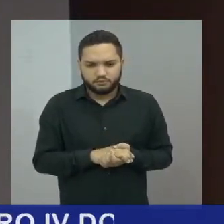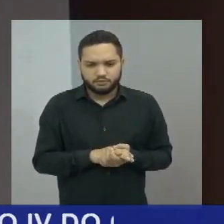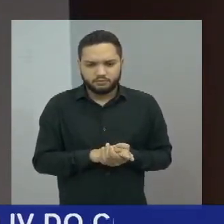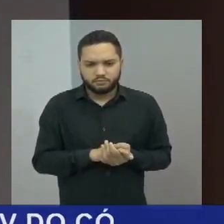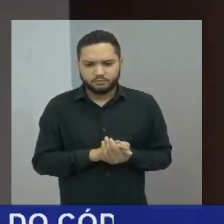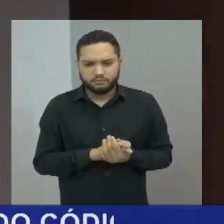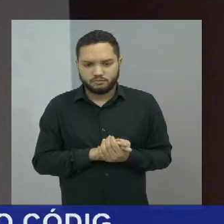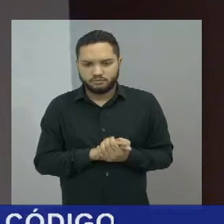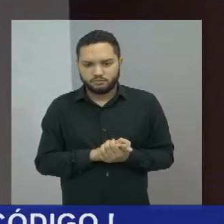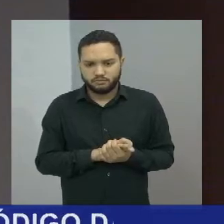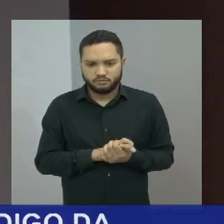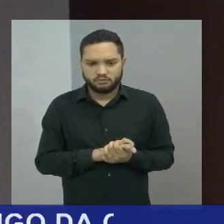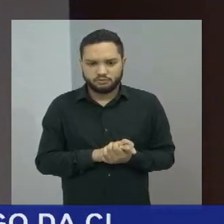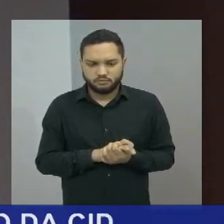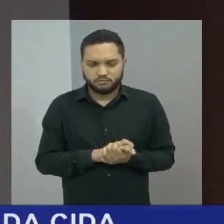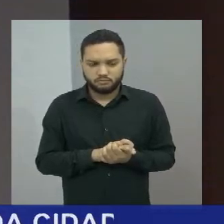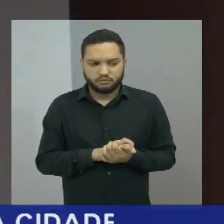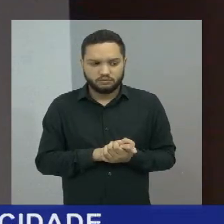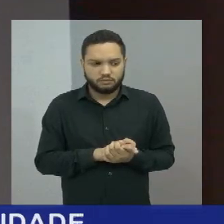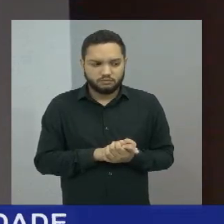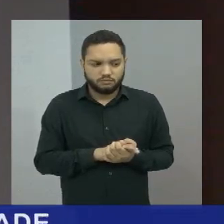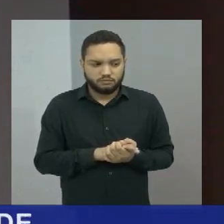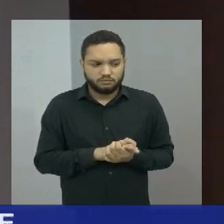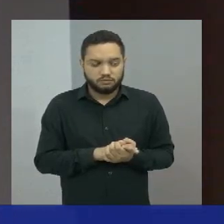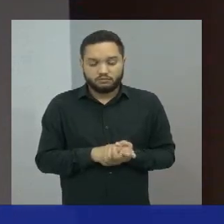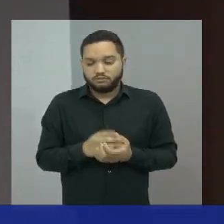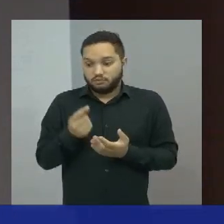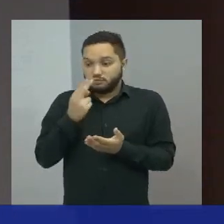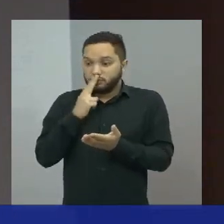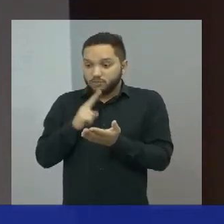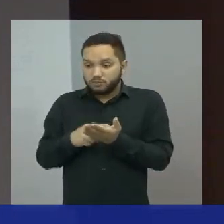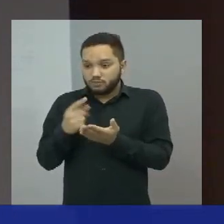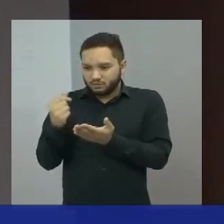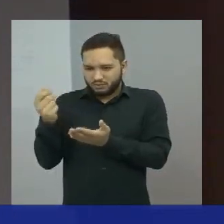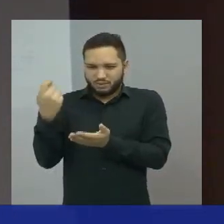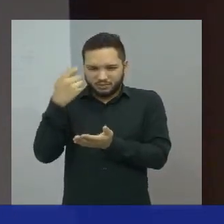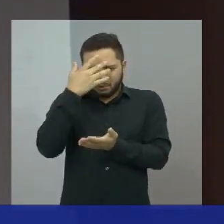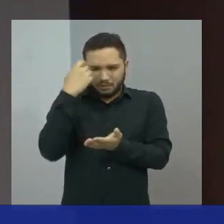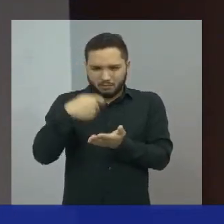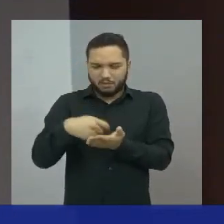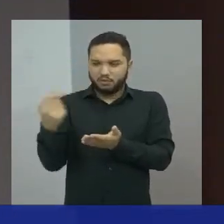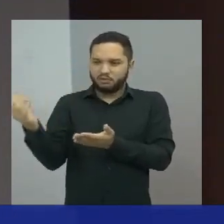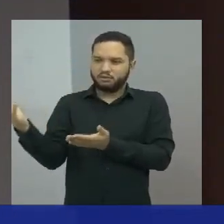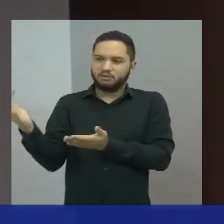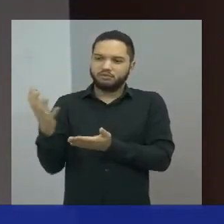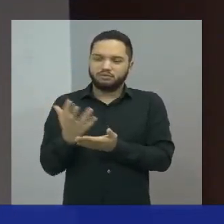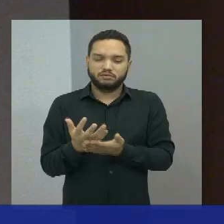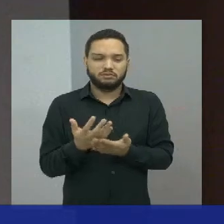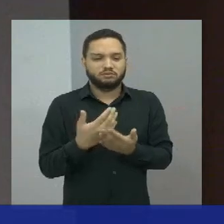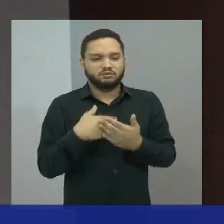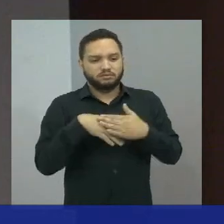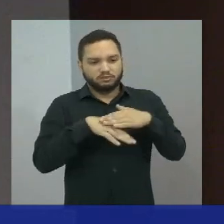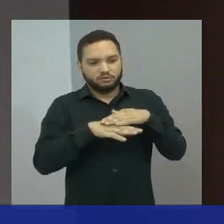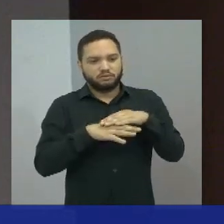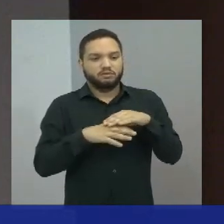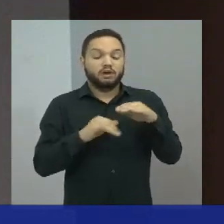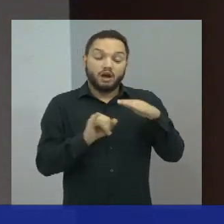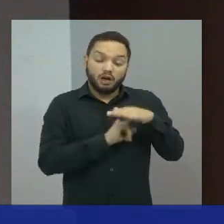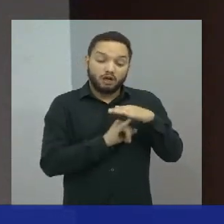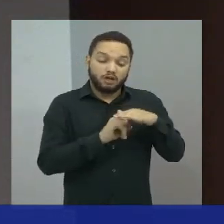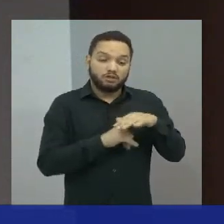cobra e recebe a multa. O produto dessa multa vai para os fundos municipais e vai para a agência de